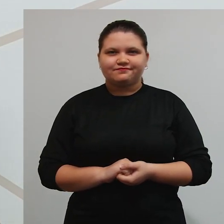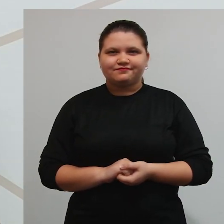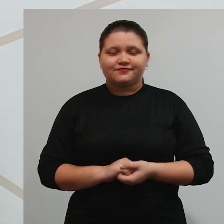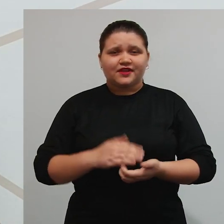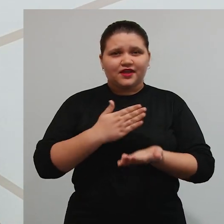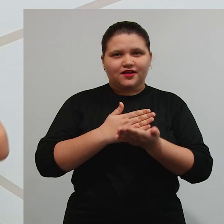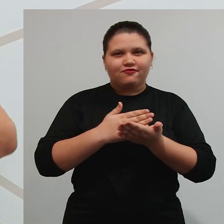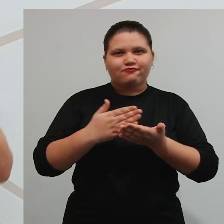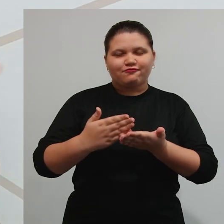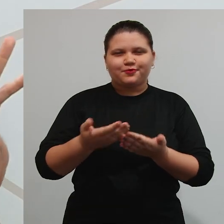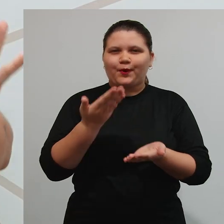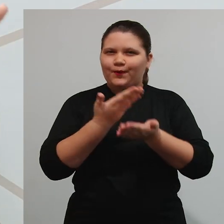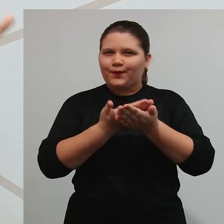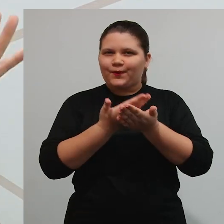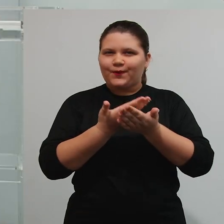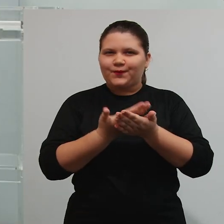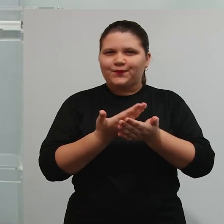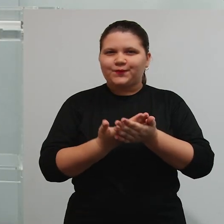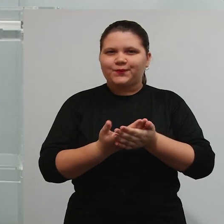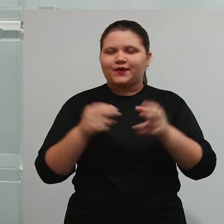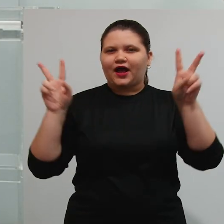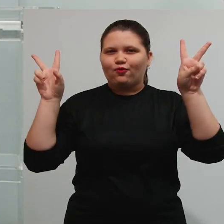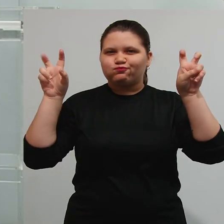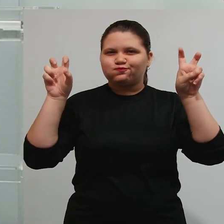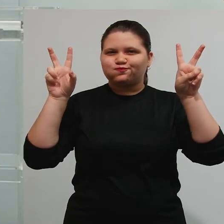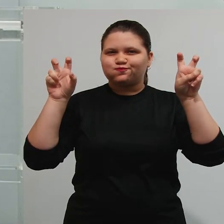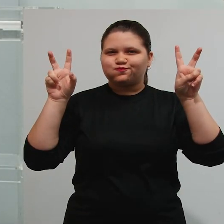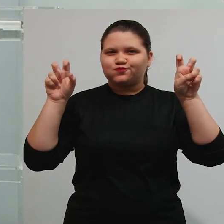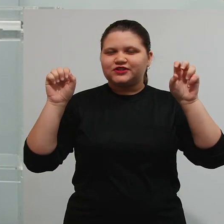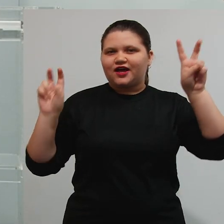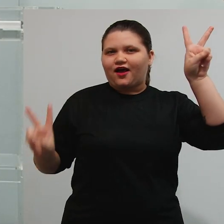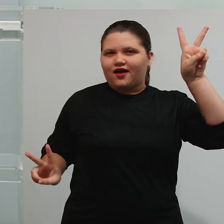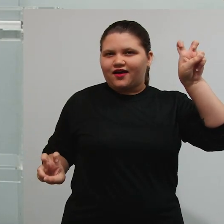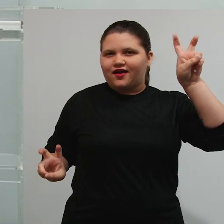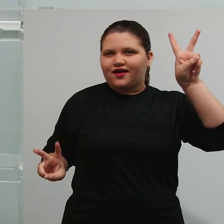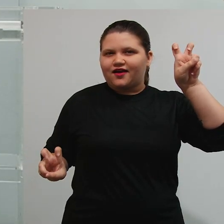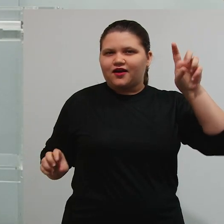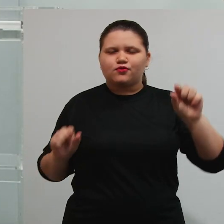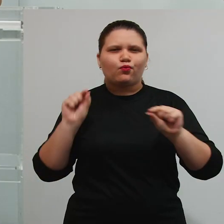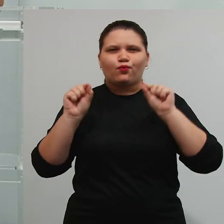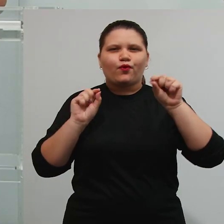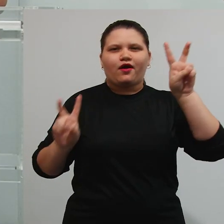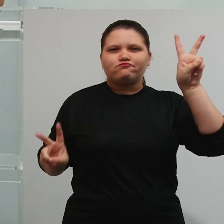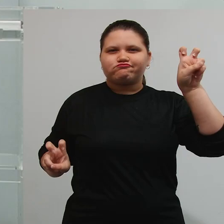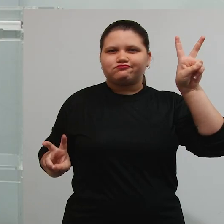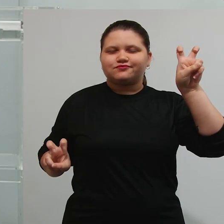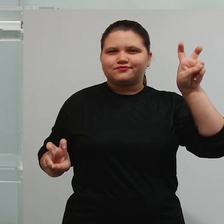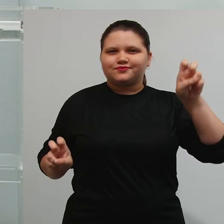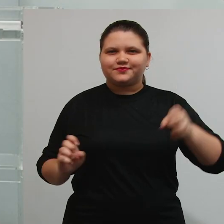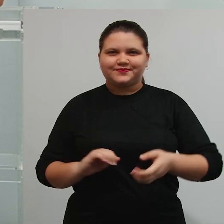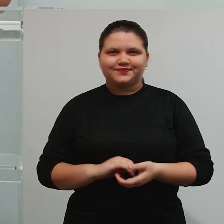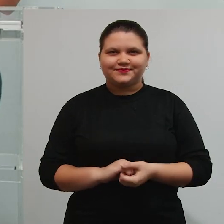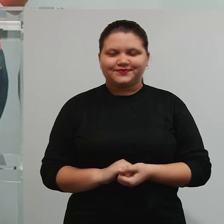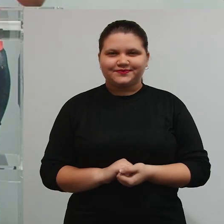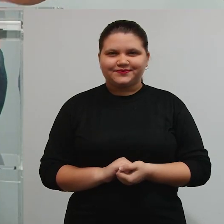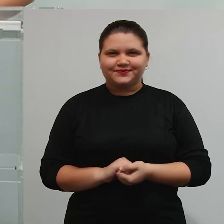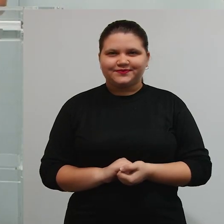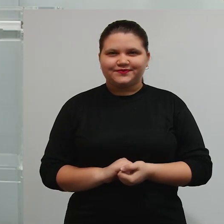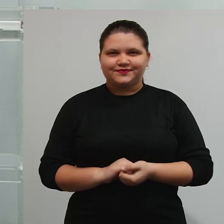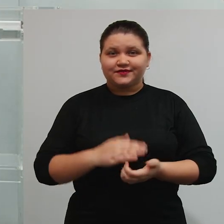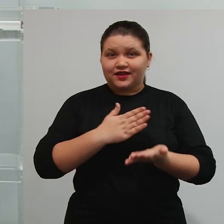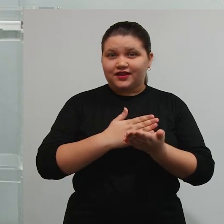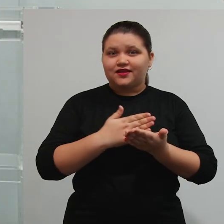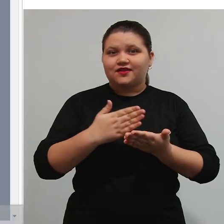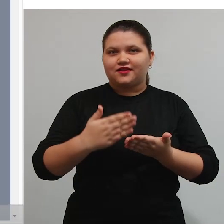vamos iniciar, então, com essa temática, citação. O que é uma citação? Bom, começando